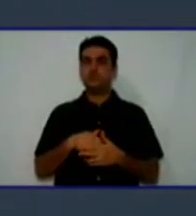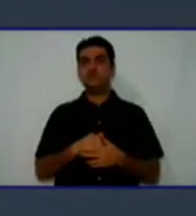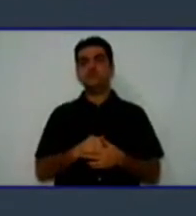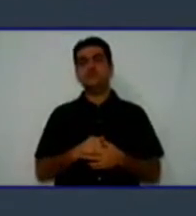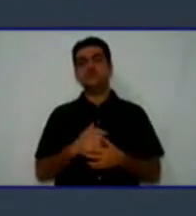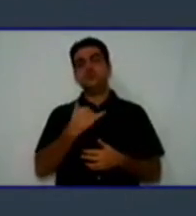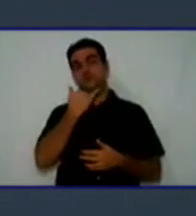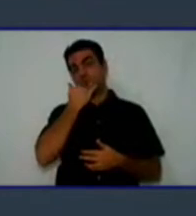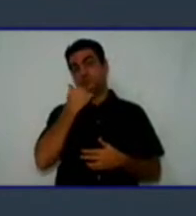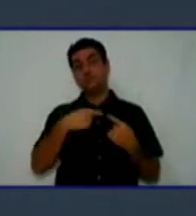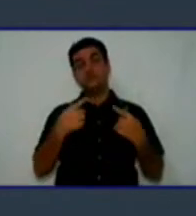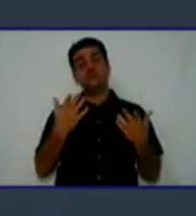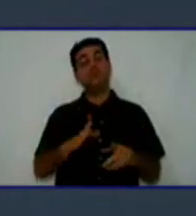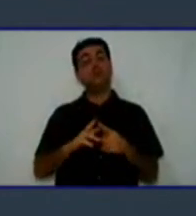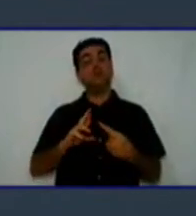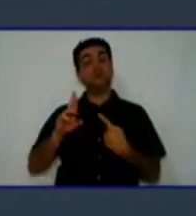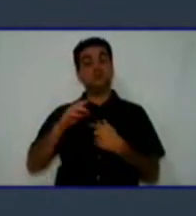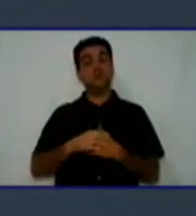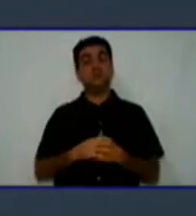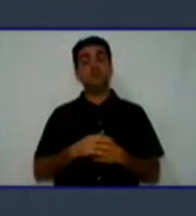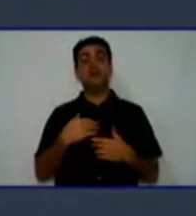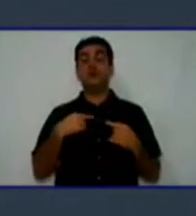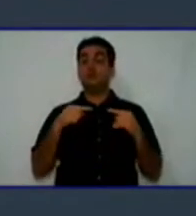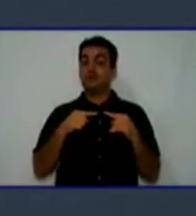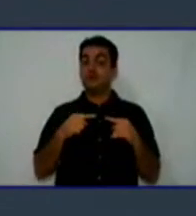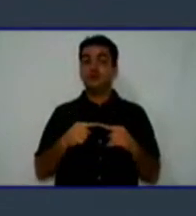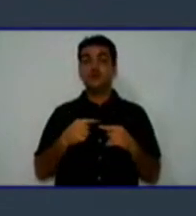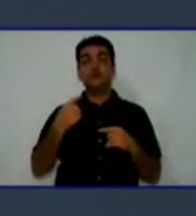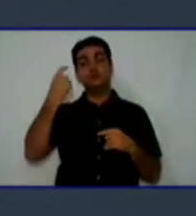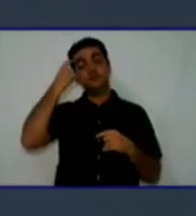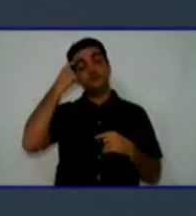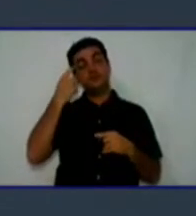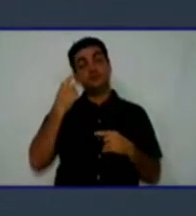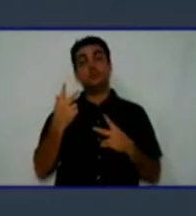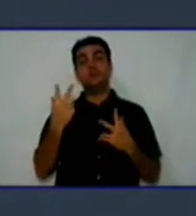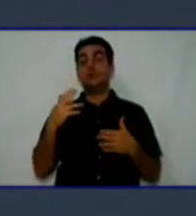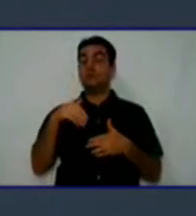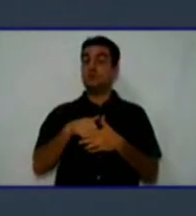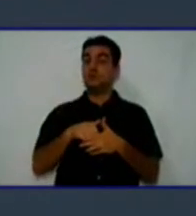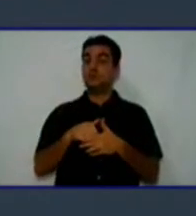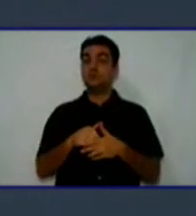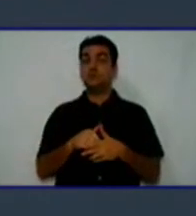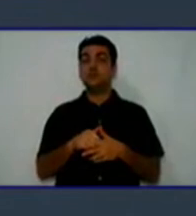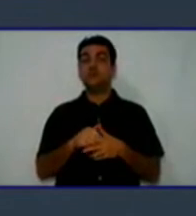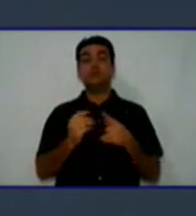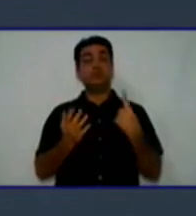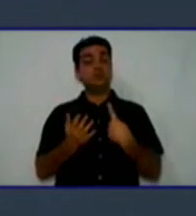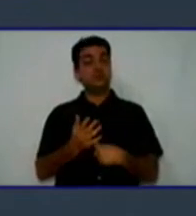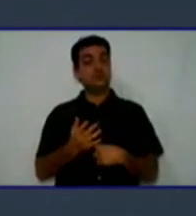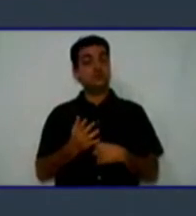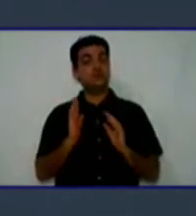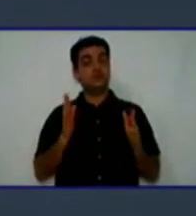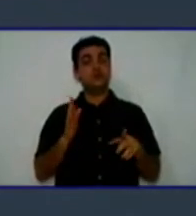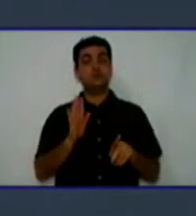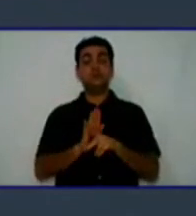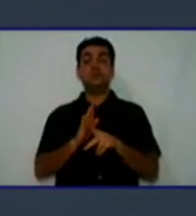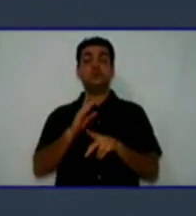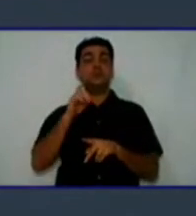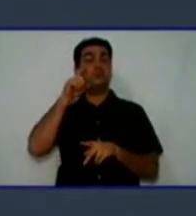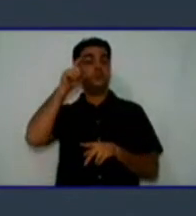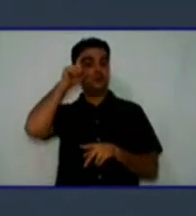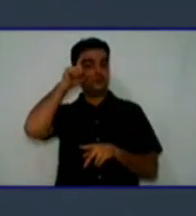peço vênia ao eminente relator para aplicar o entendimento para a mesma eleição do acordo mencionado da lavra do eminente